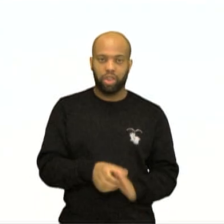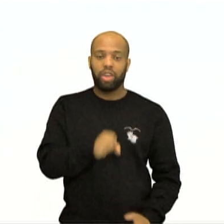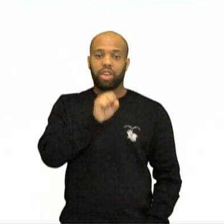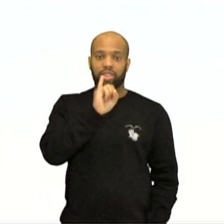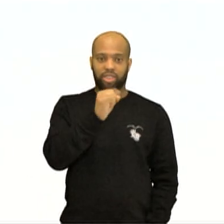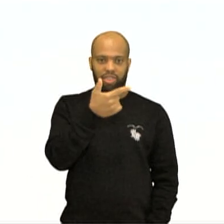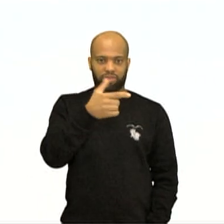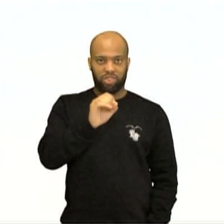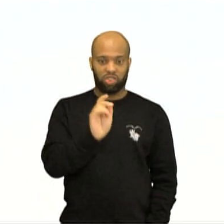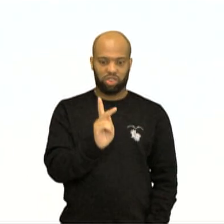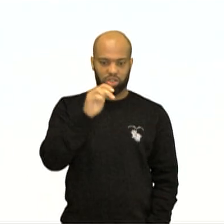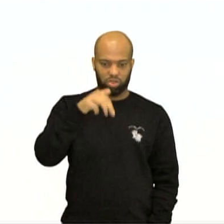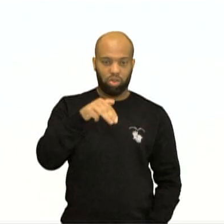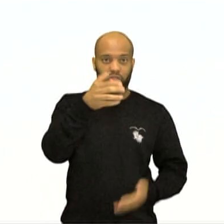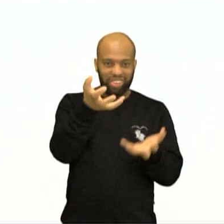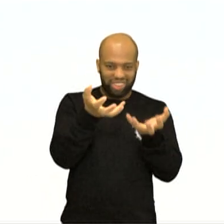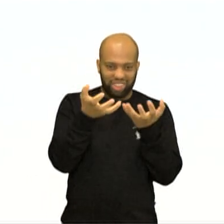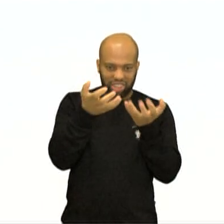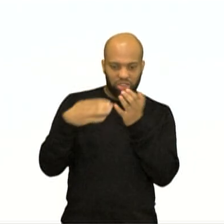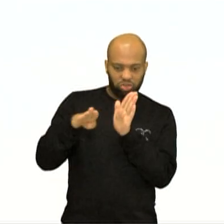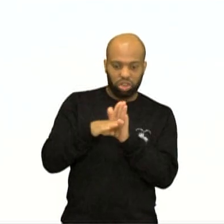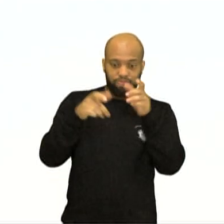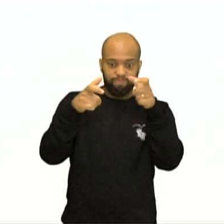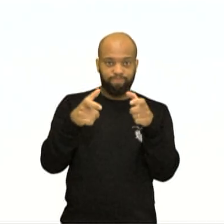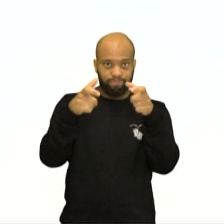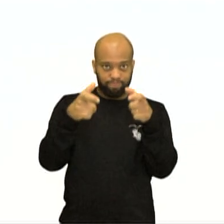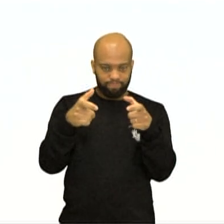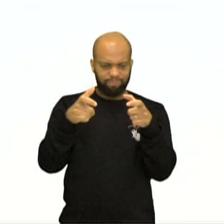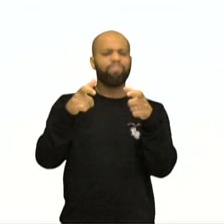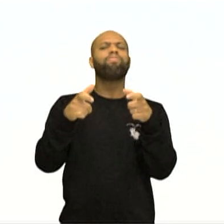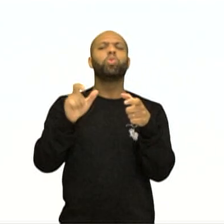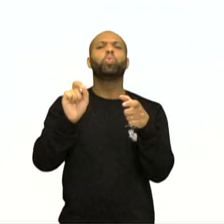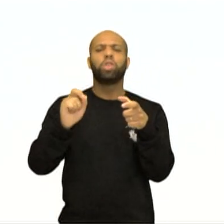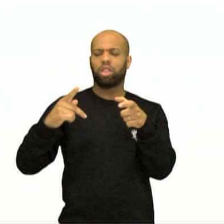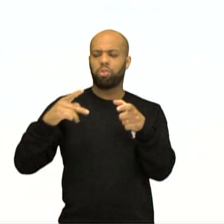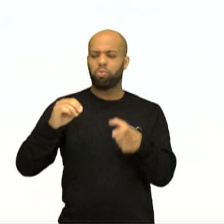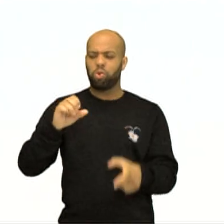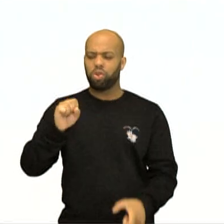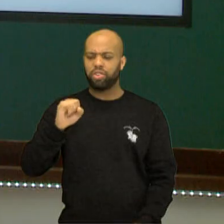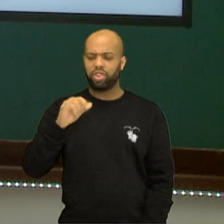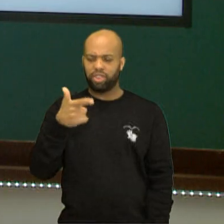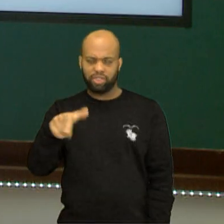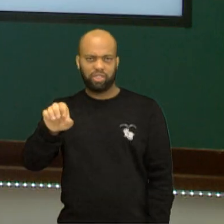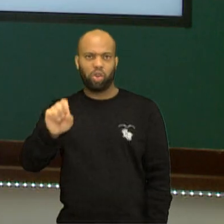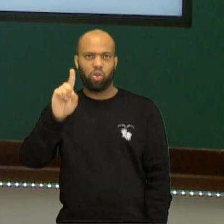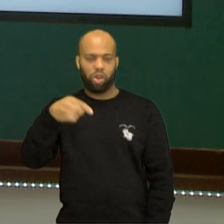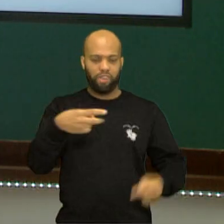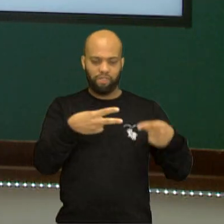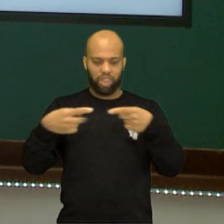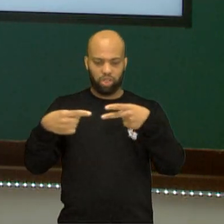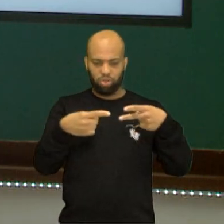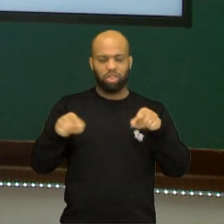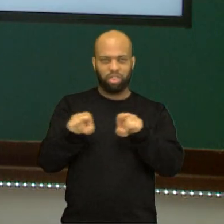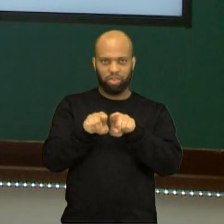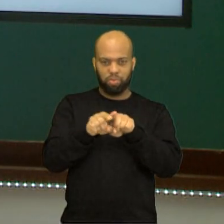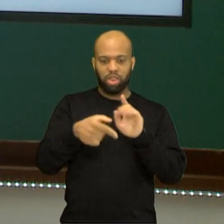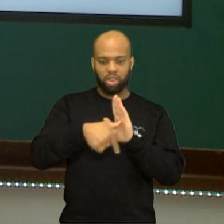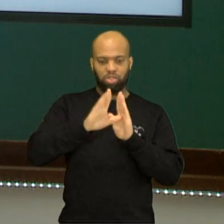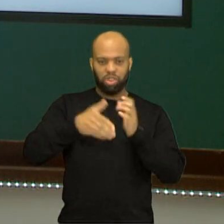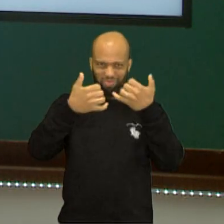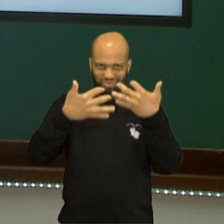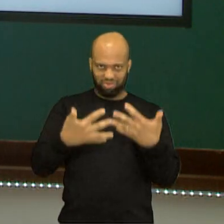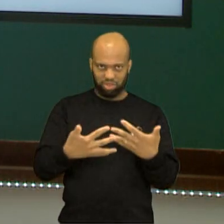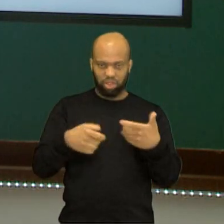deseja chegar em algum lugar, ou seja, numa posição, e posição é vetorial, como a gente acabou de falar aqui, certo? Você